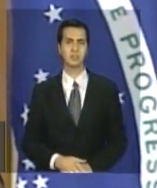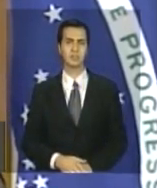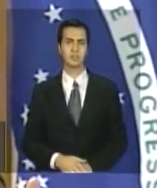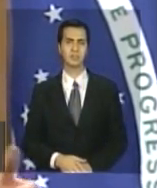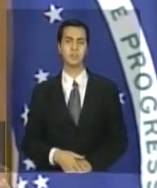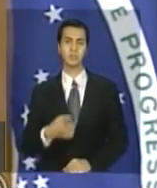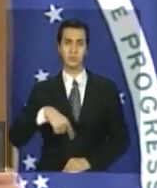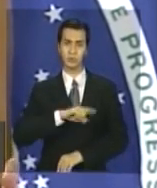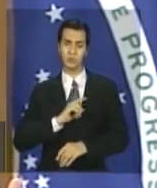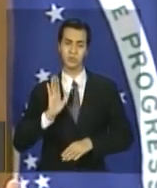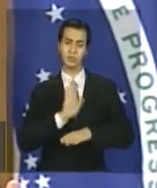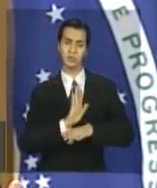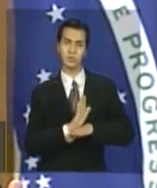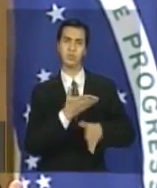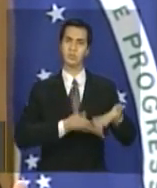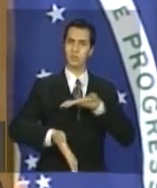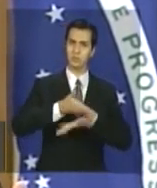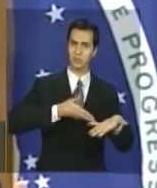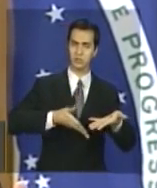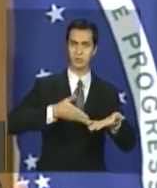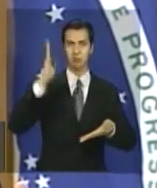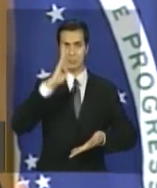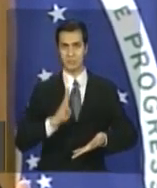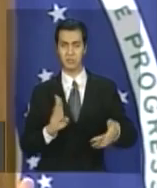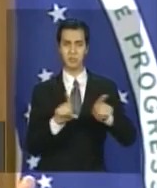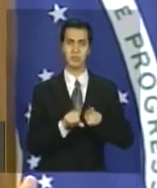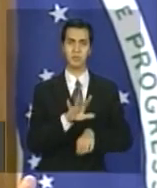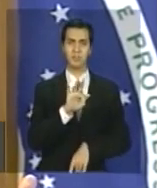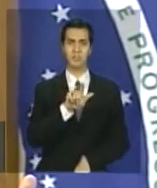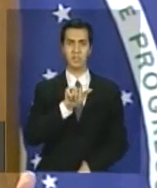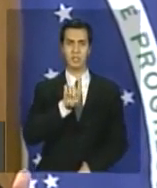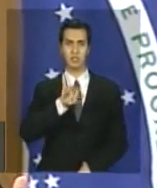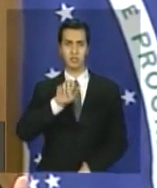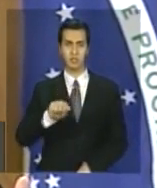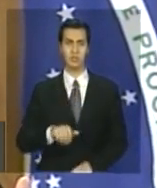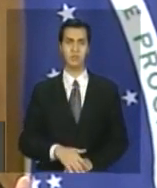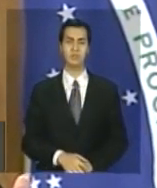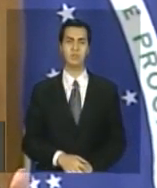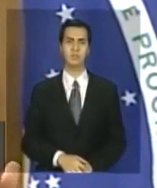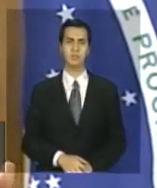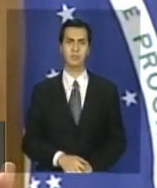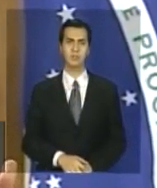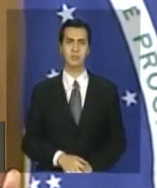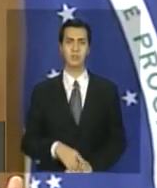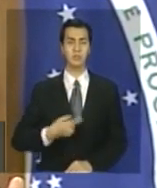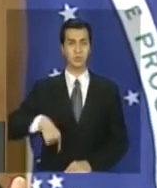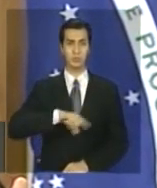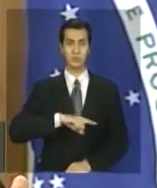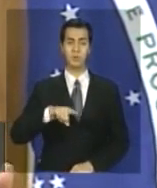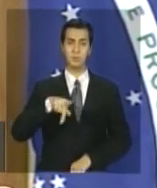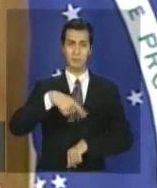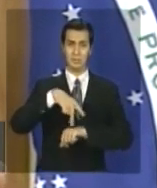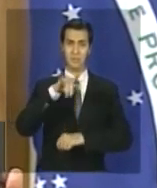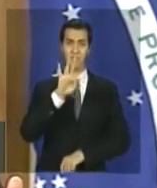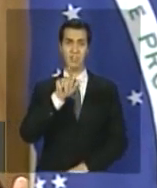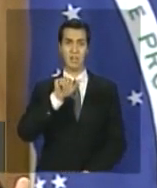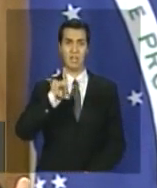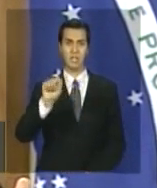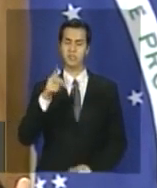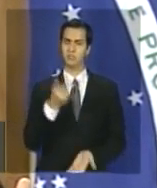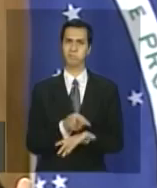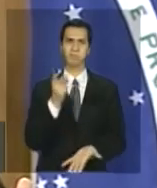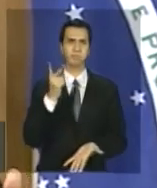cooperação crescente entre o Brasil e a Finlândia. A Finlândia é um país que vive da inovação, que vive do